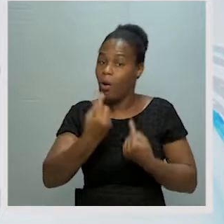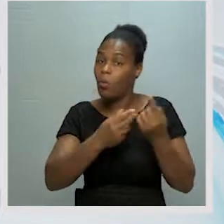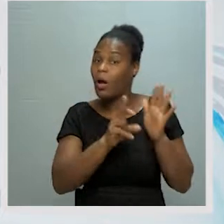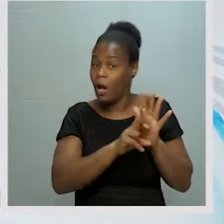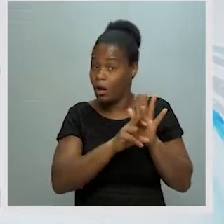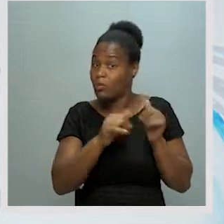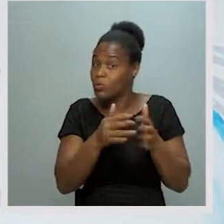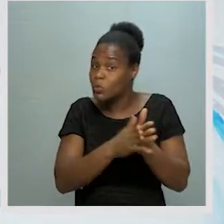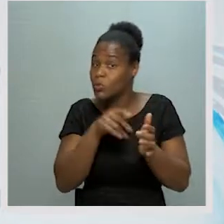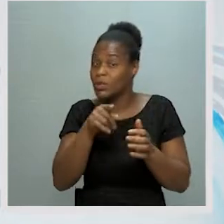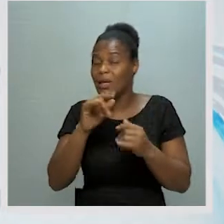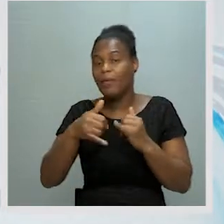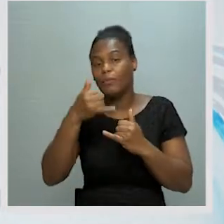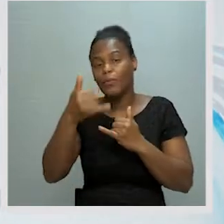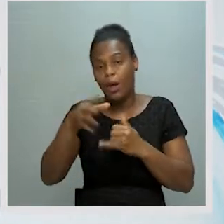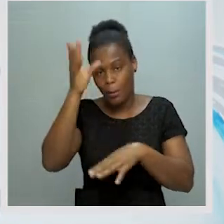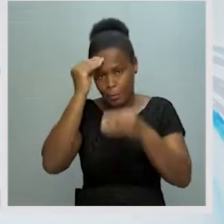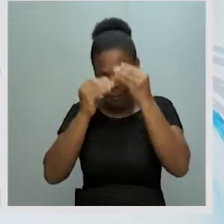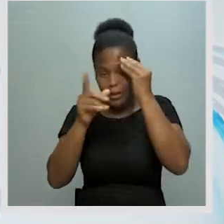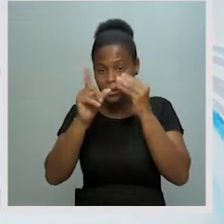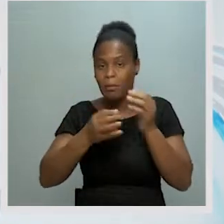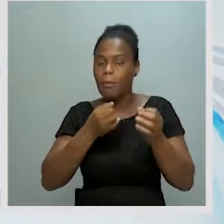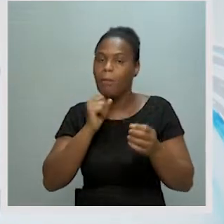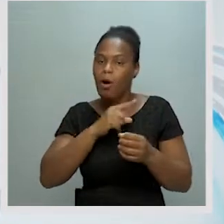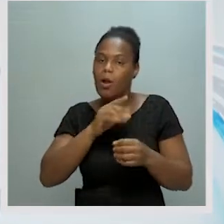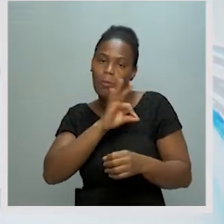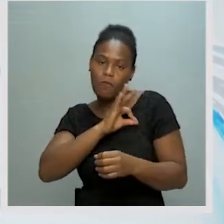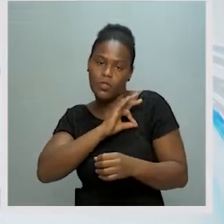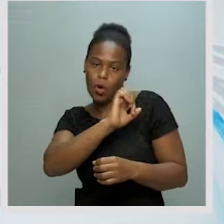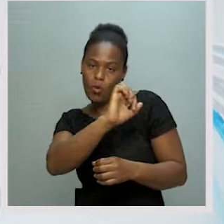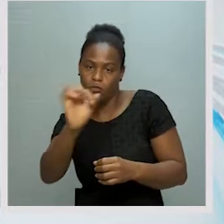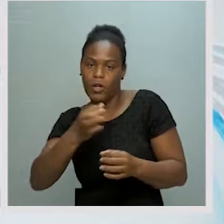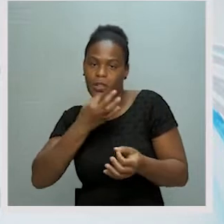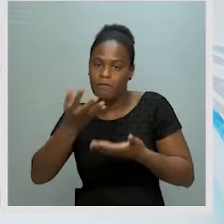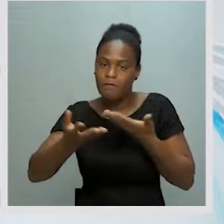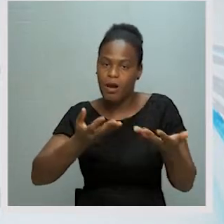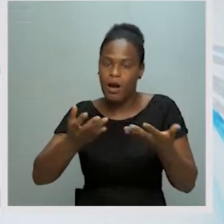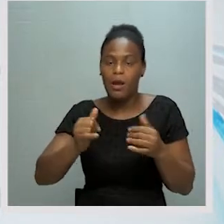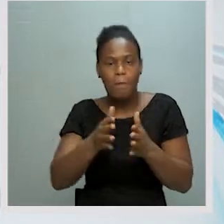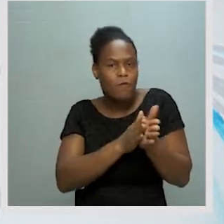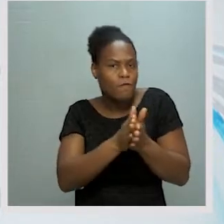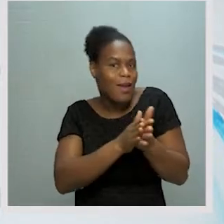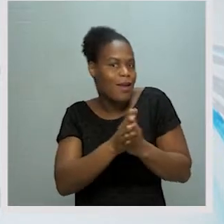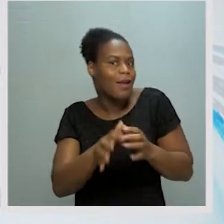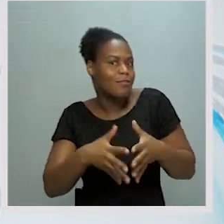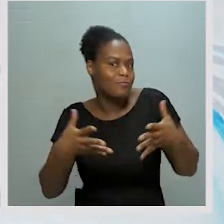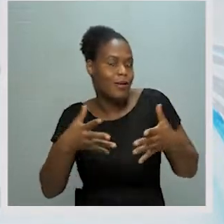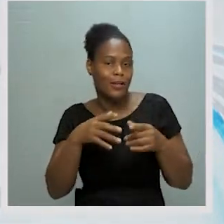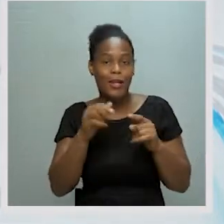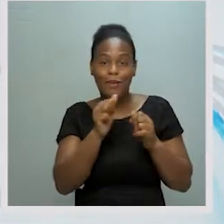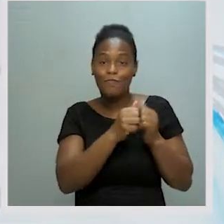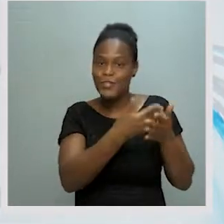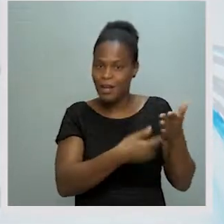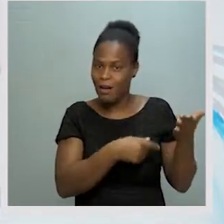isto tudo que vocês vão aprender e vocês poderão discutir com os vossos professores e tirarem maior proveito destas